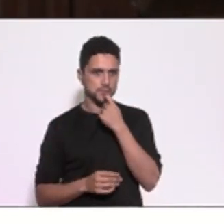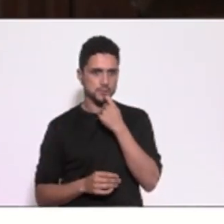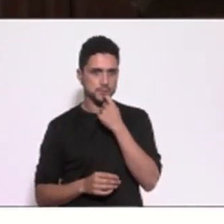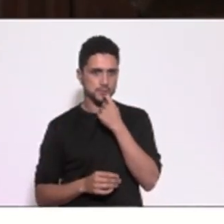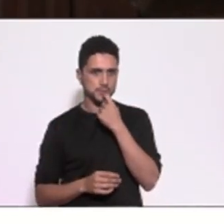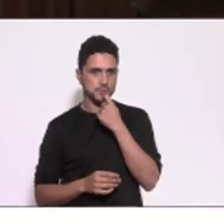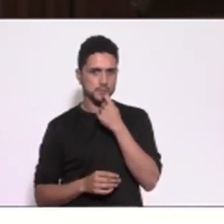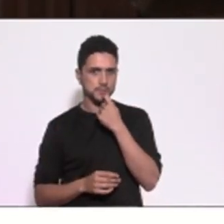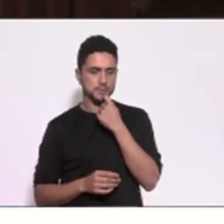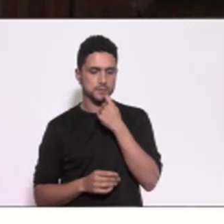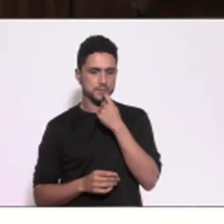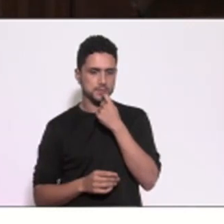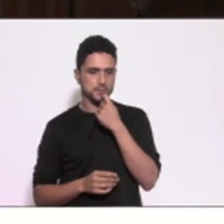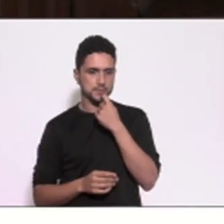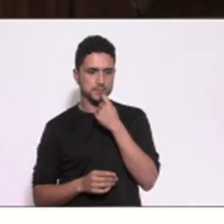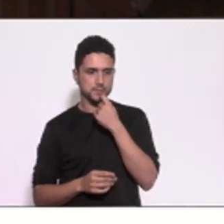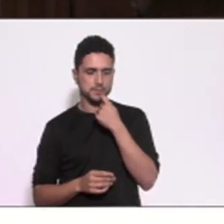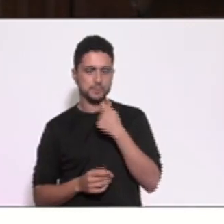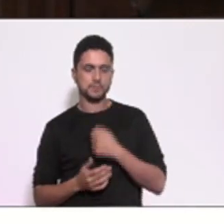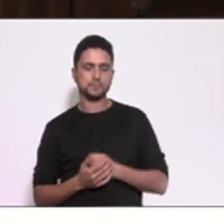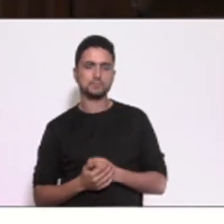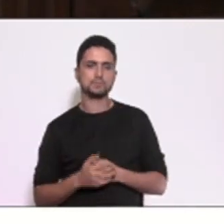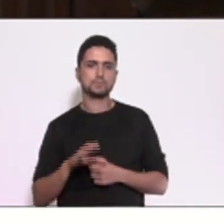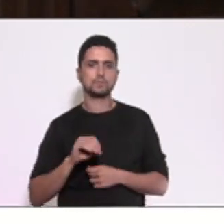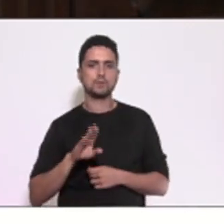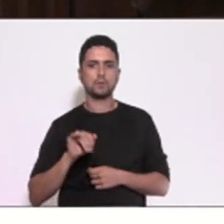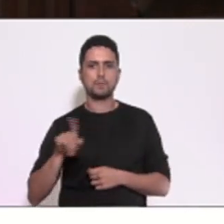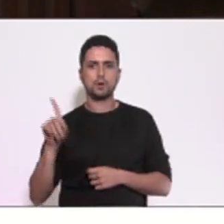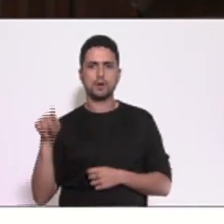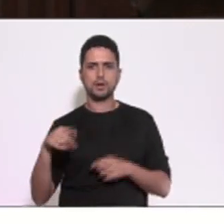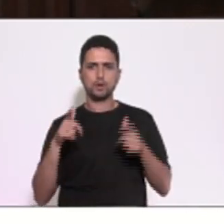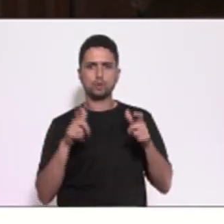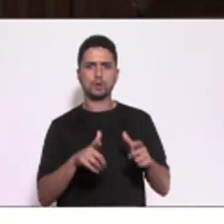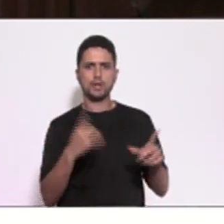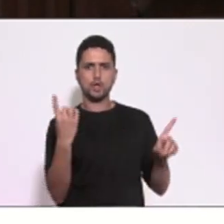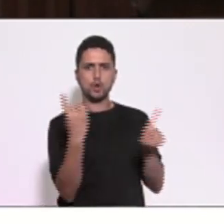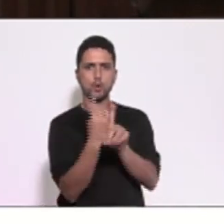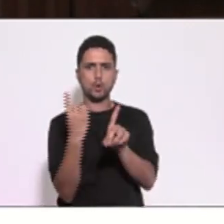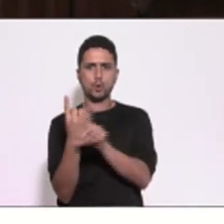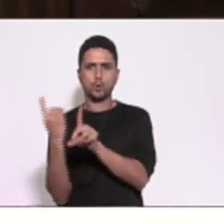A Cobal do Humaitá é ponto de encontro